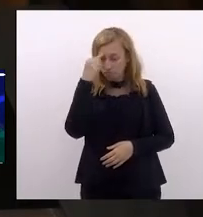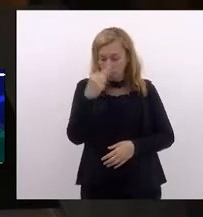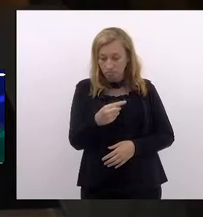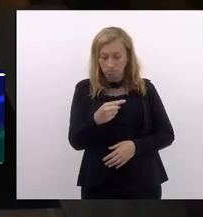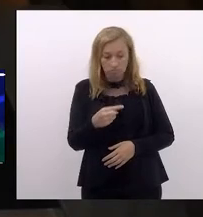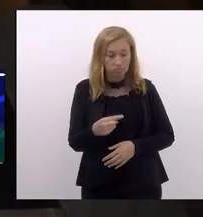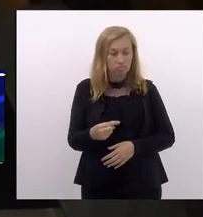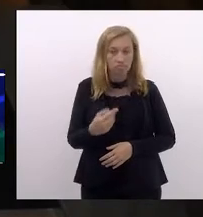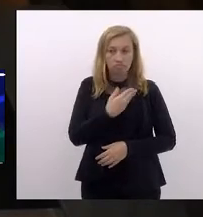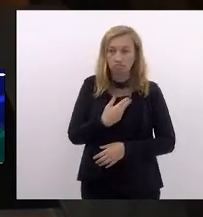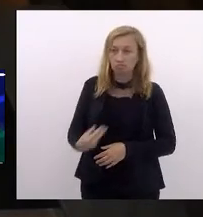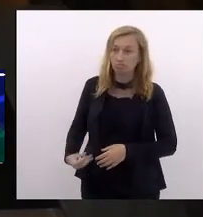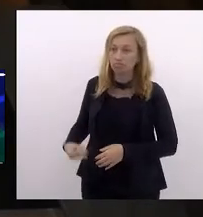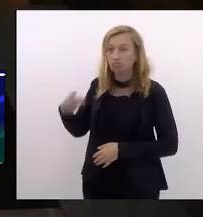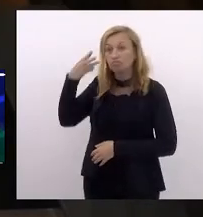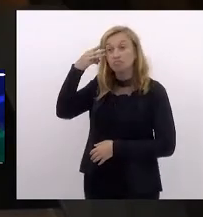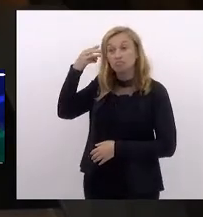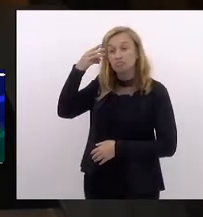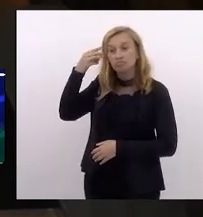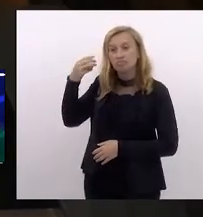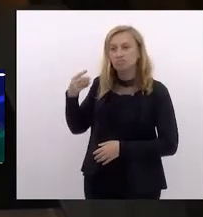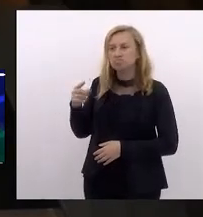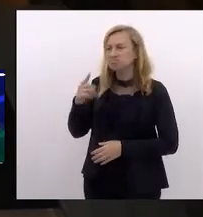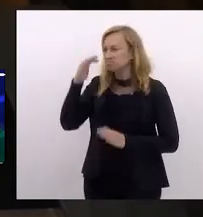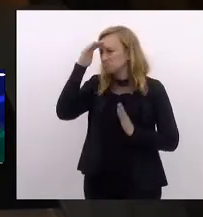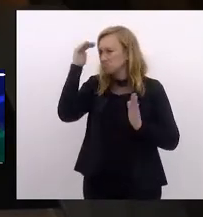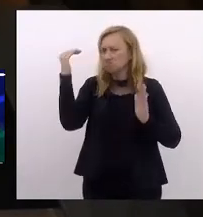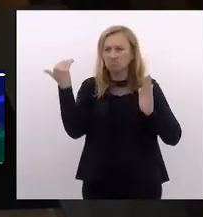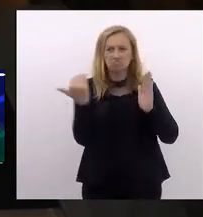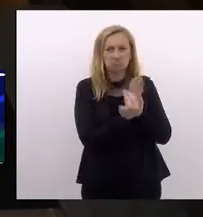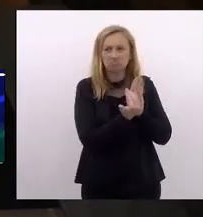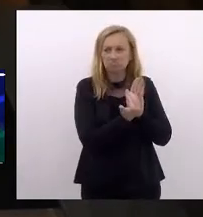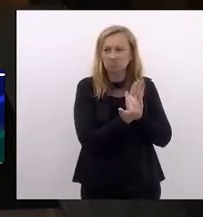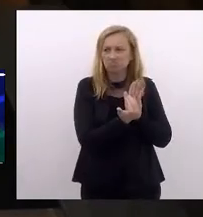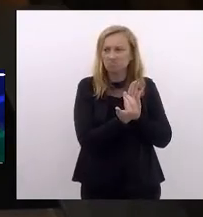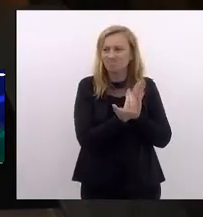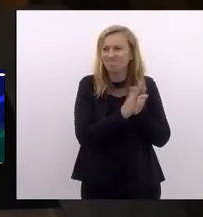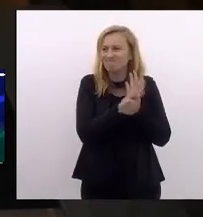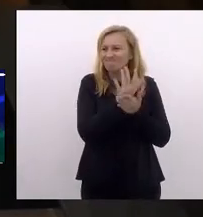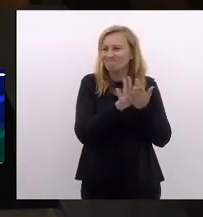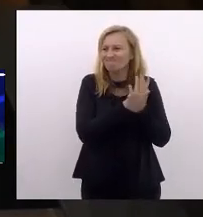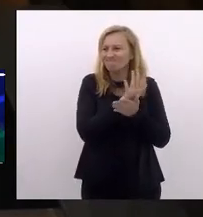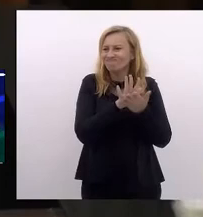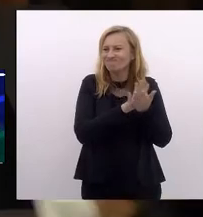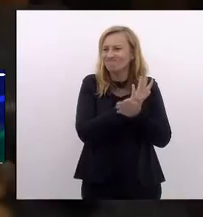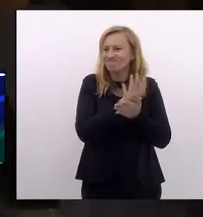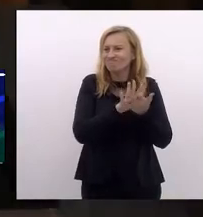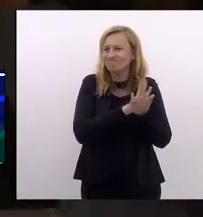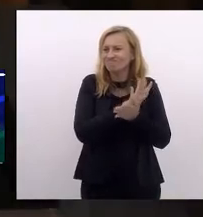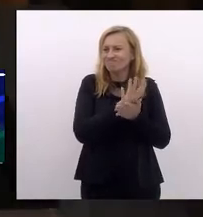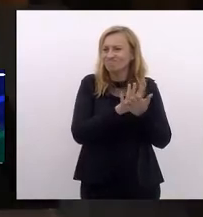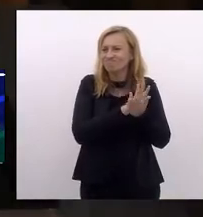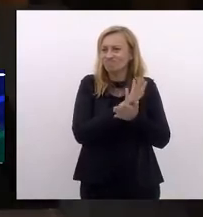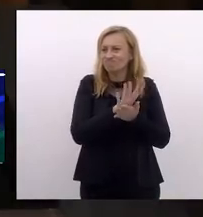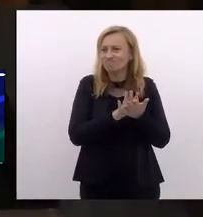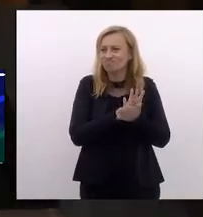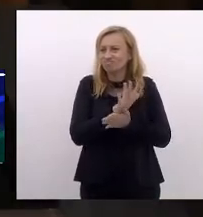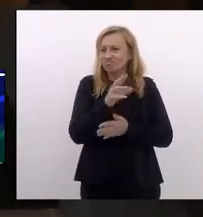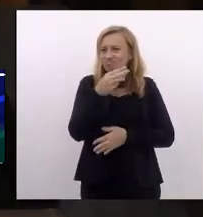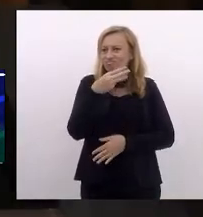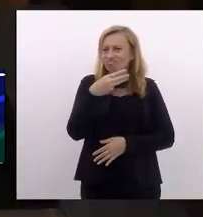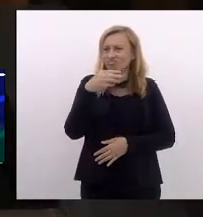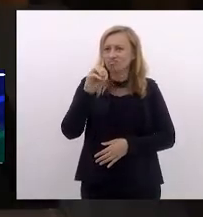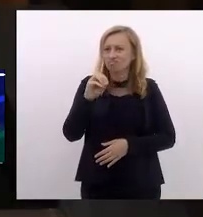o governo vixel descumpriu novamente completamente 30